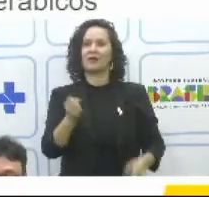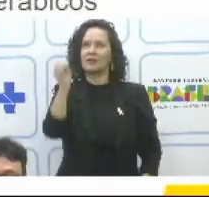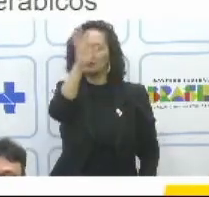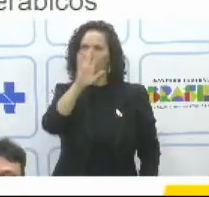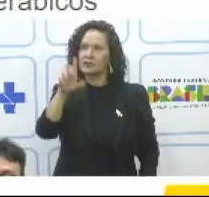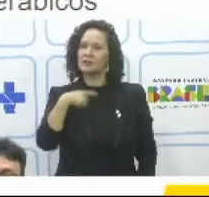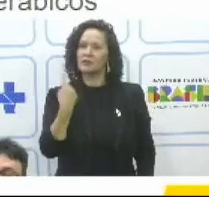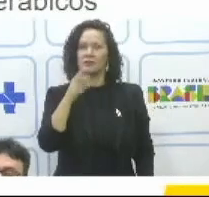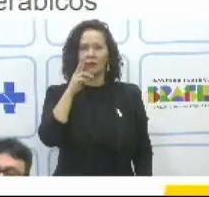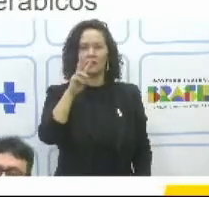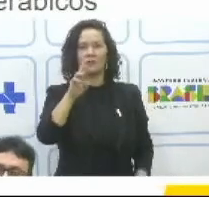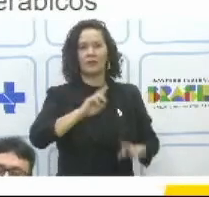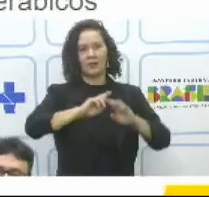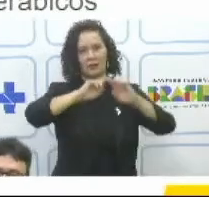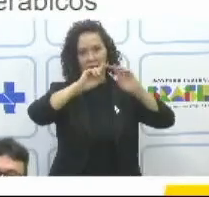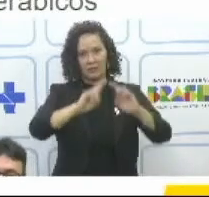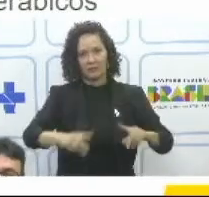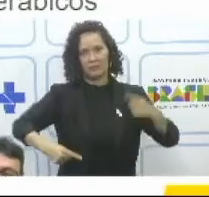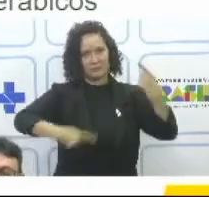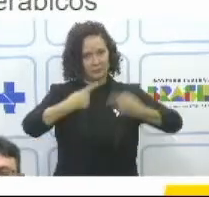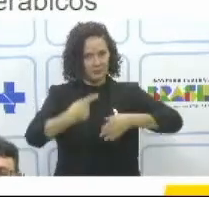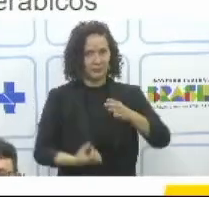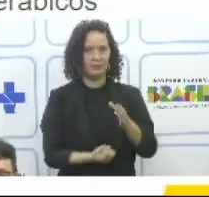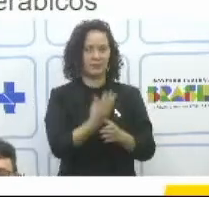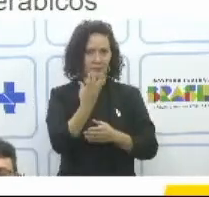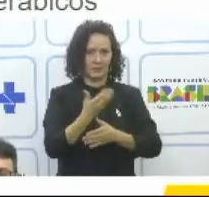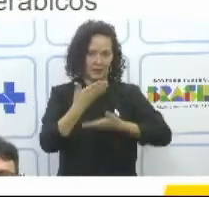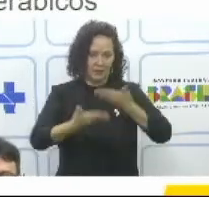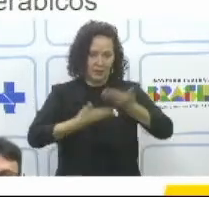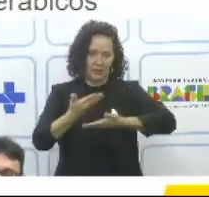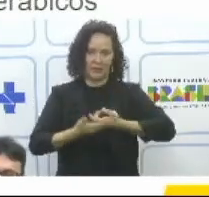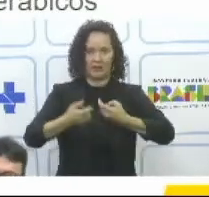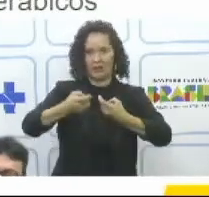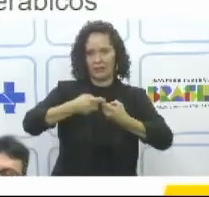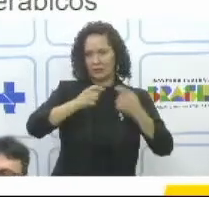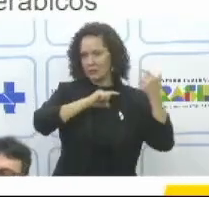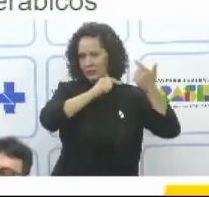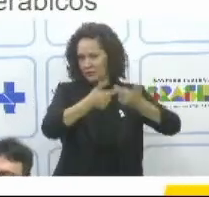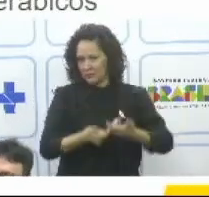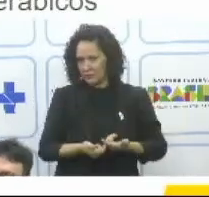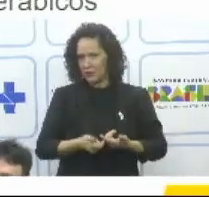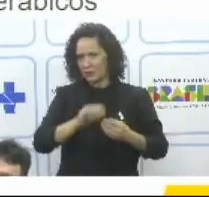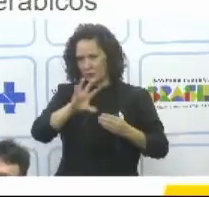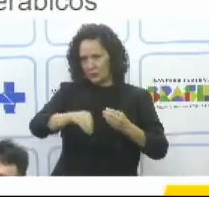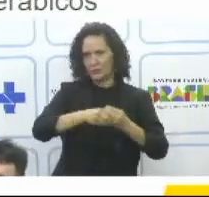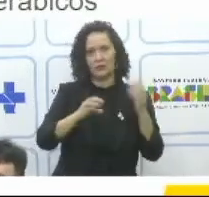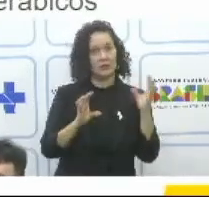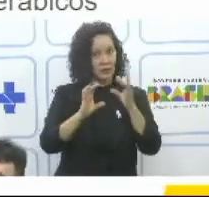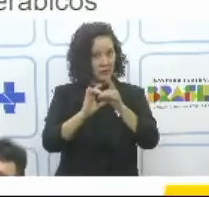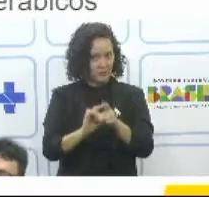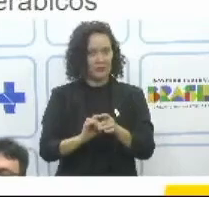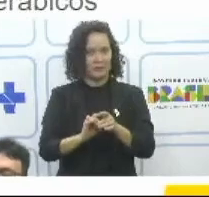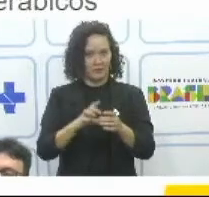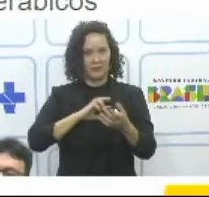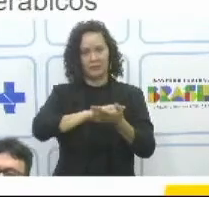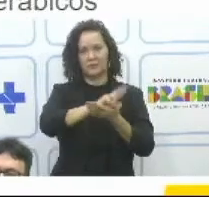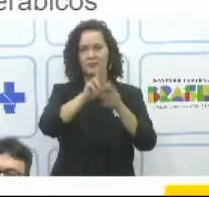a gente tem diferentes políticas que vão tratar das medicinas tradicionais, complementares e integrativas,